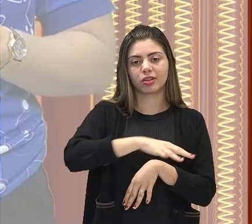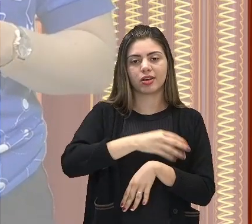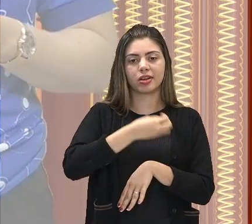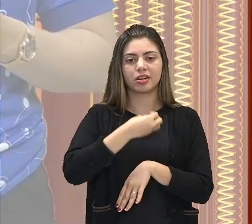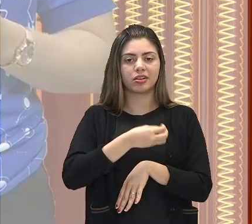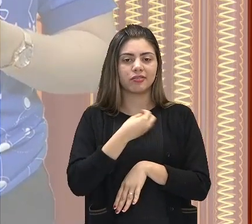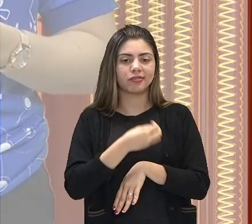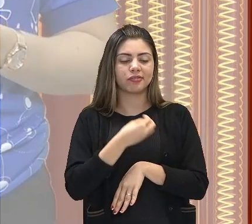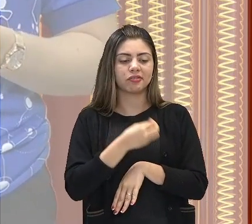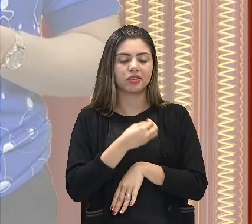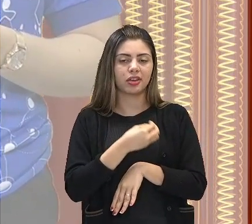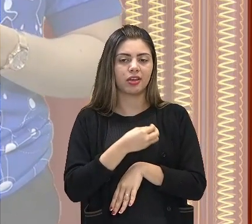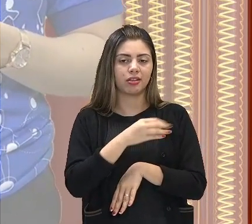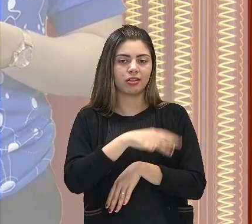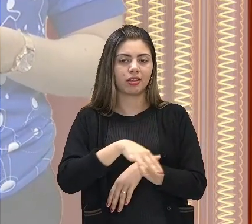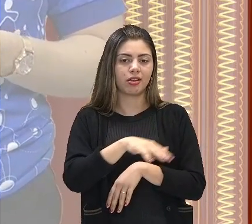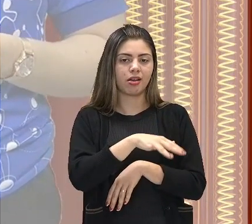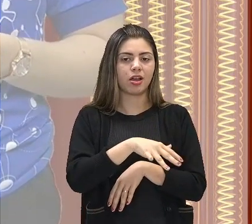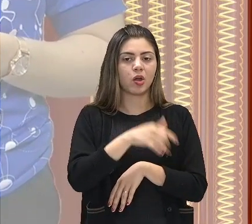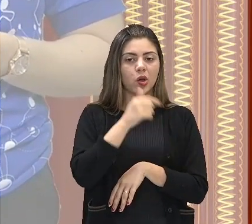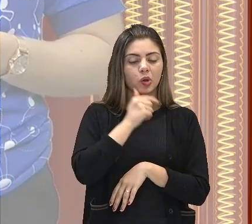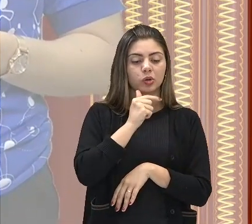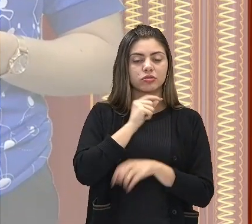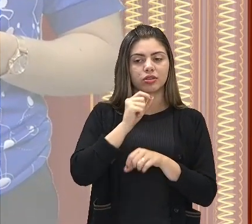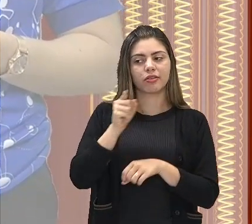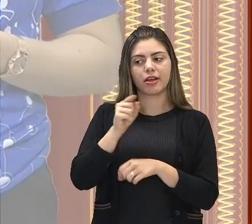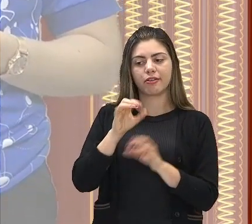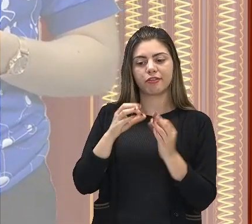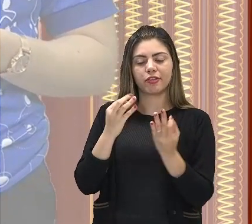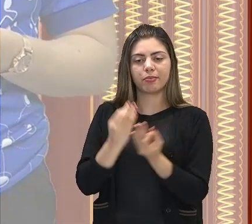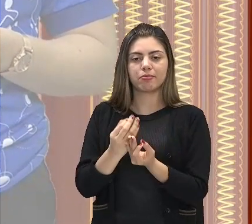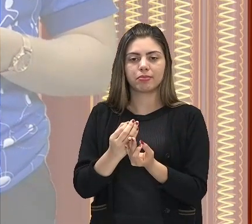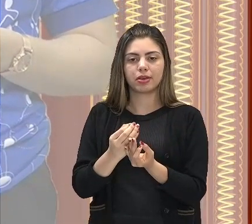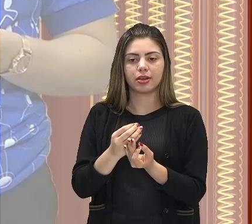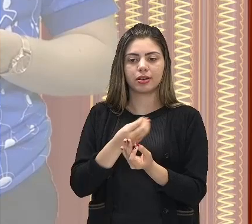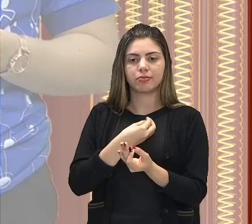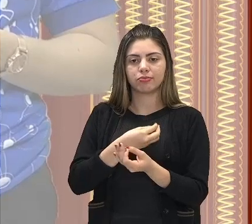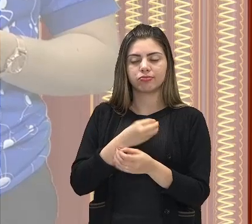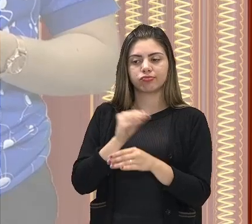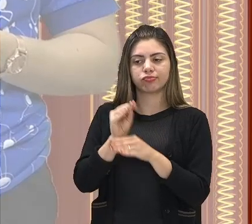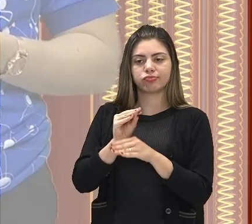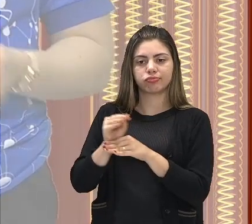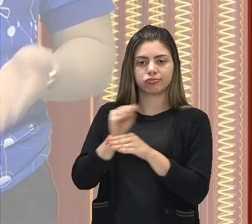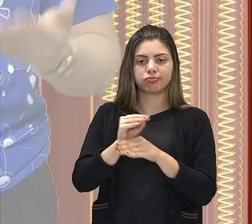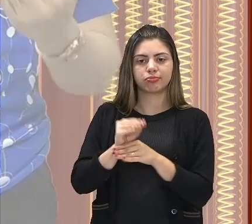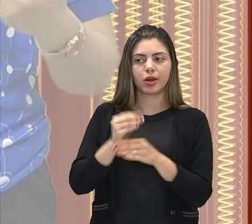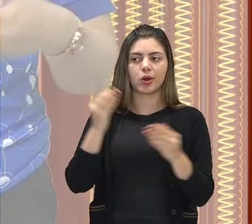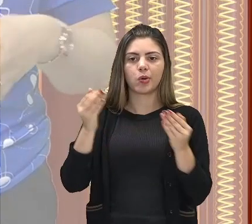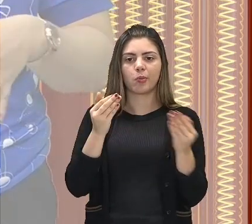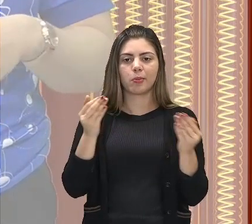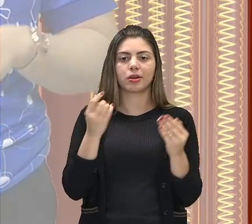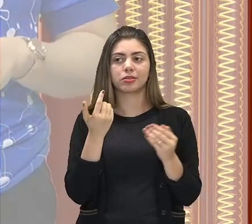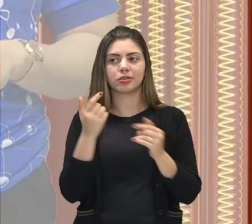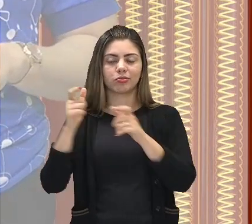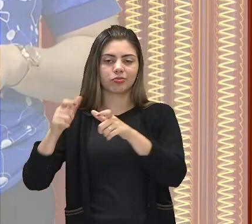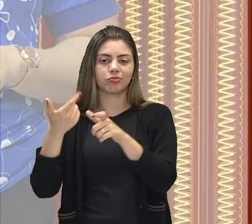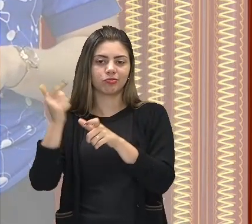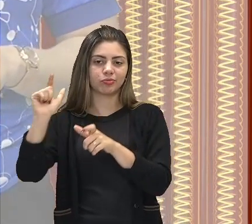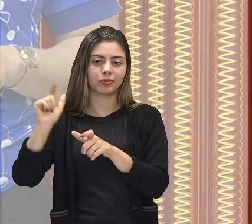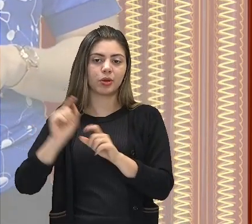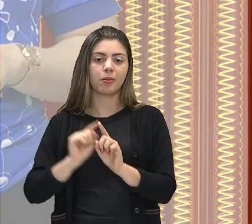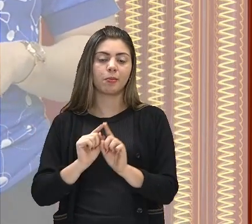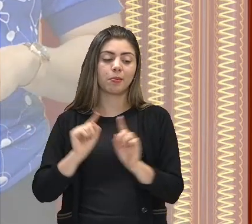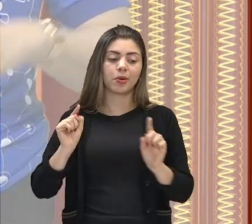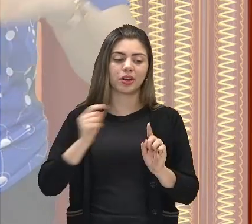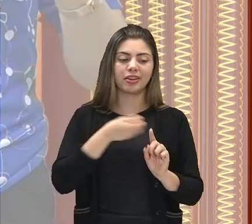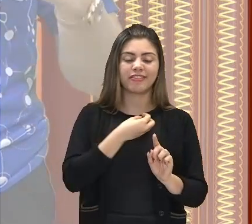por proporcionar ali uma condição de vida melhor que a que eles possuíam no Nordeste, apesar de não ser uma